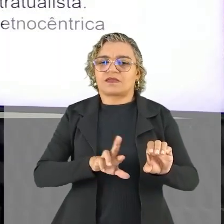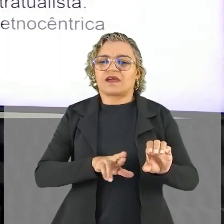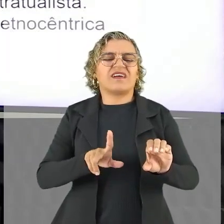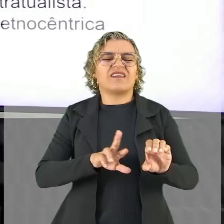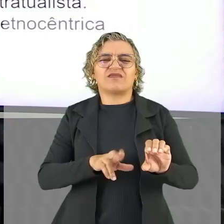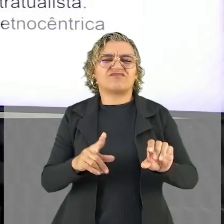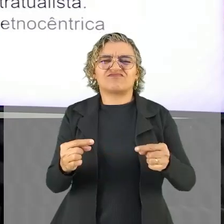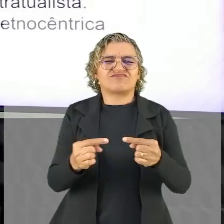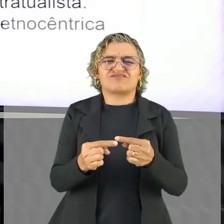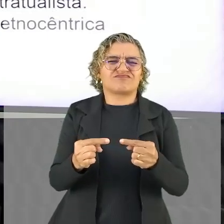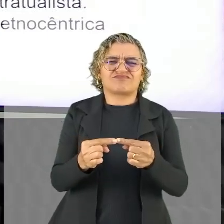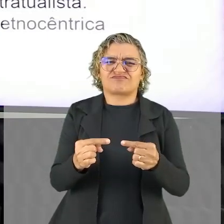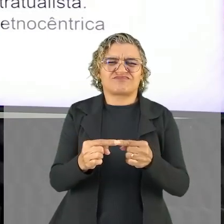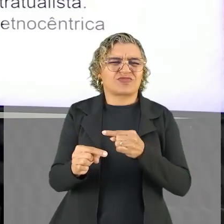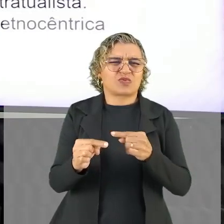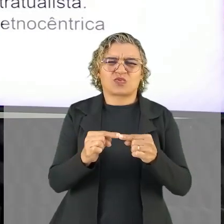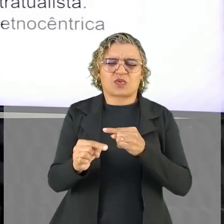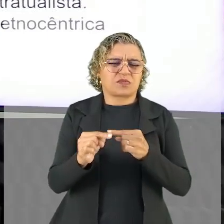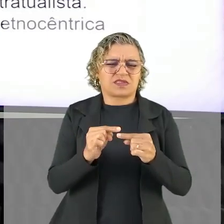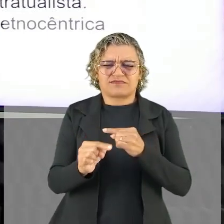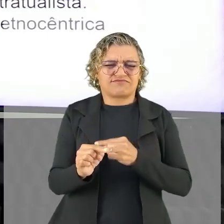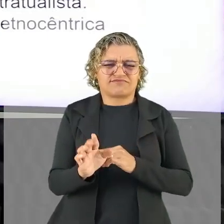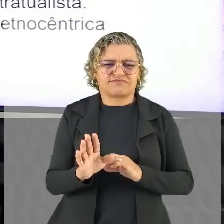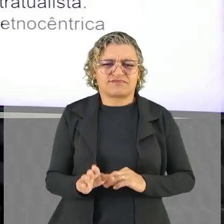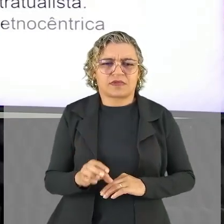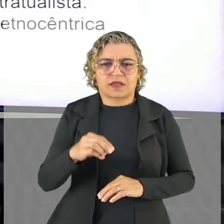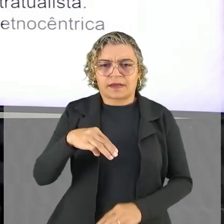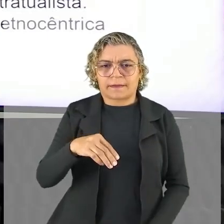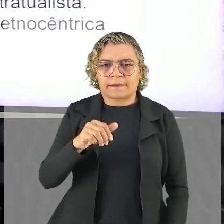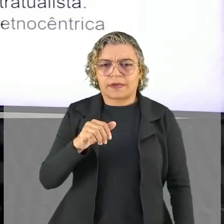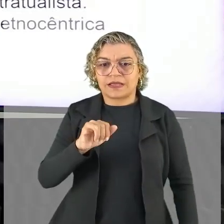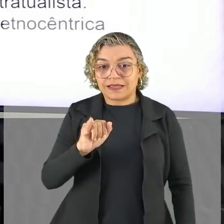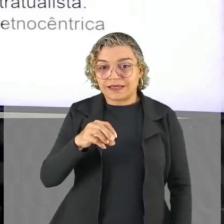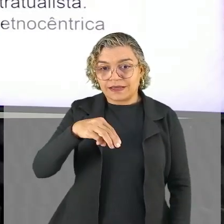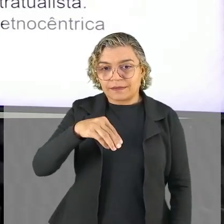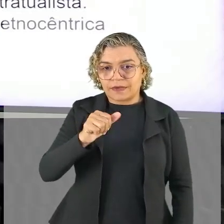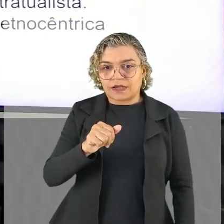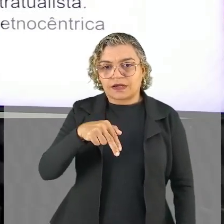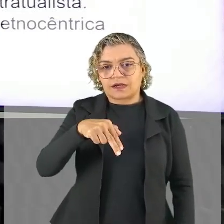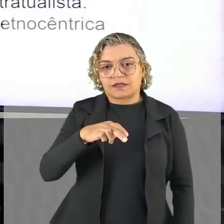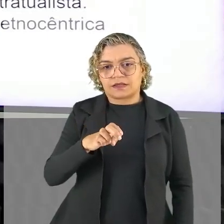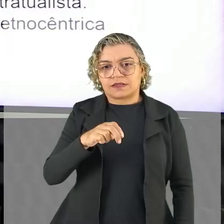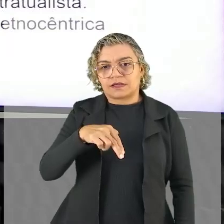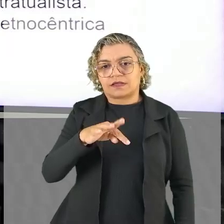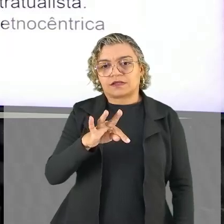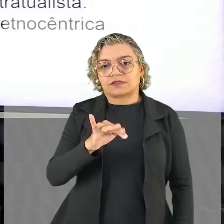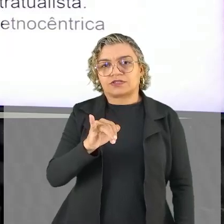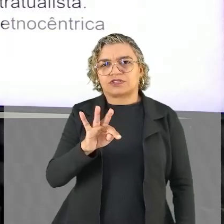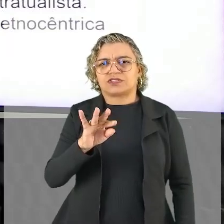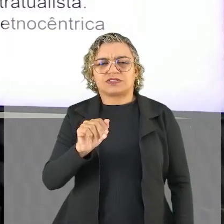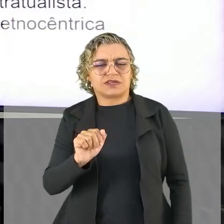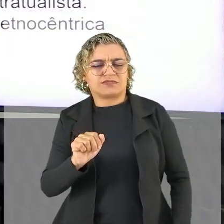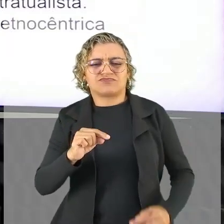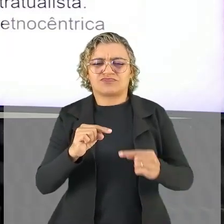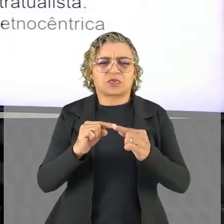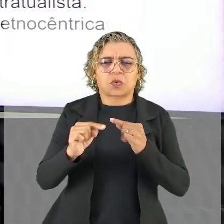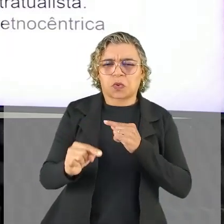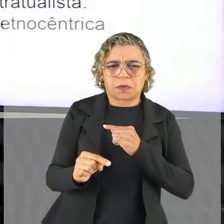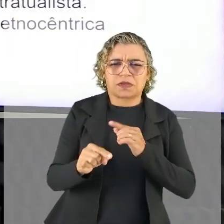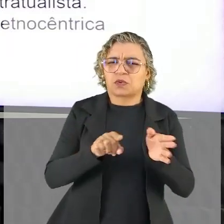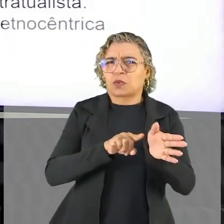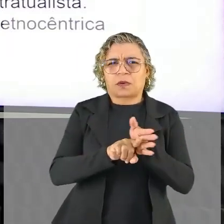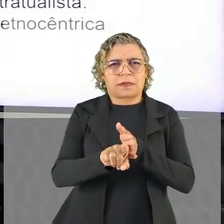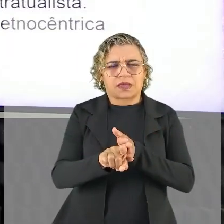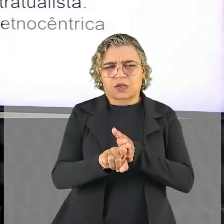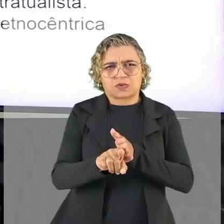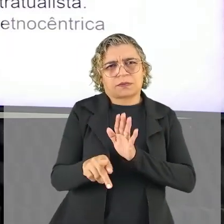está fundamentado nessa ordenação imanentista. Esse imanentismo ele é mais uma característica, né, metafísica também